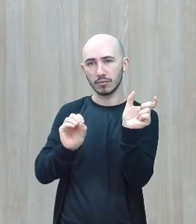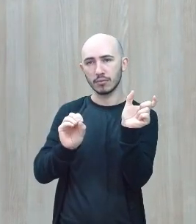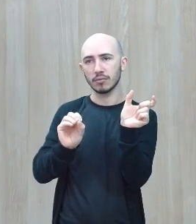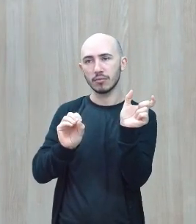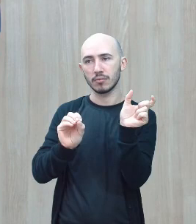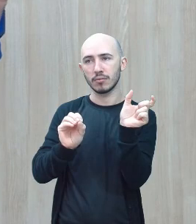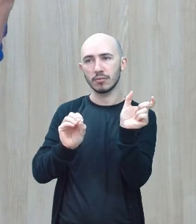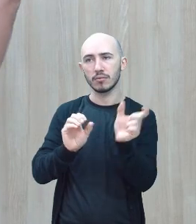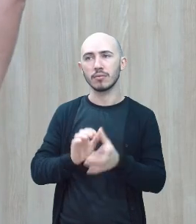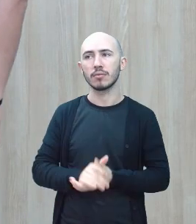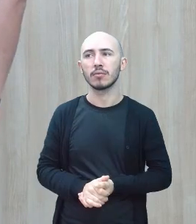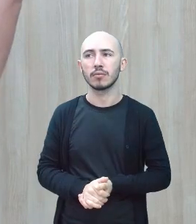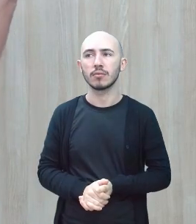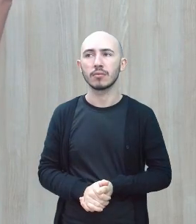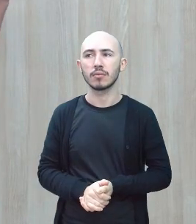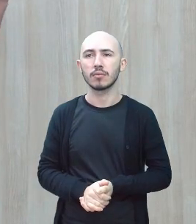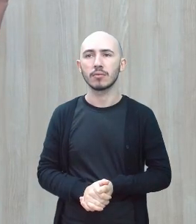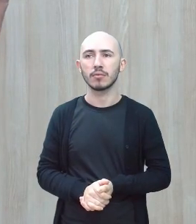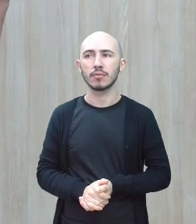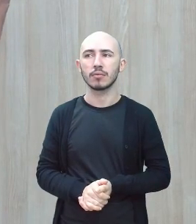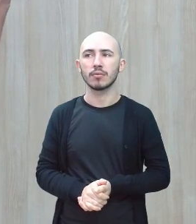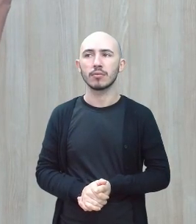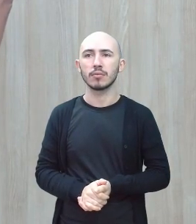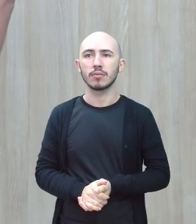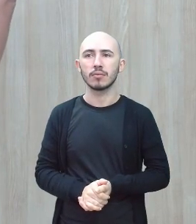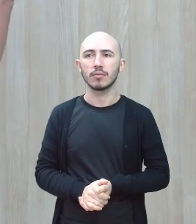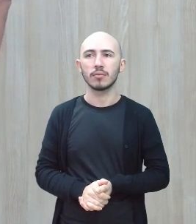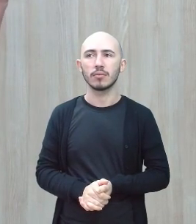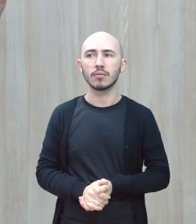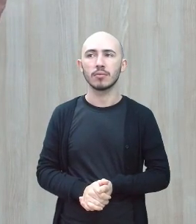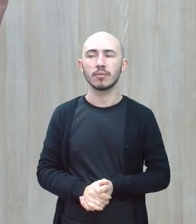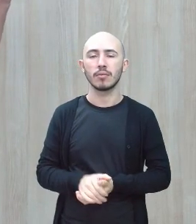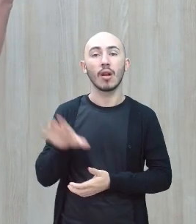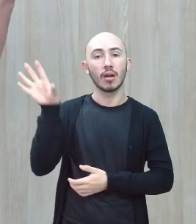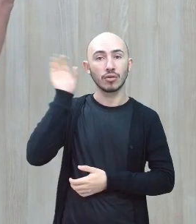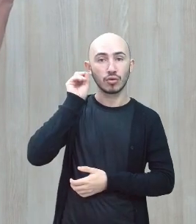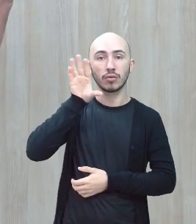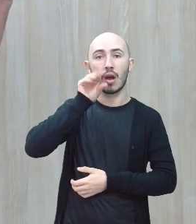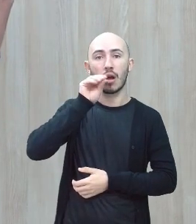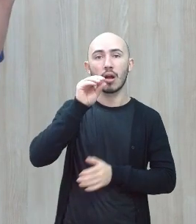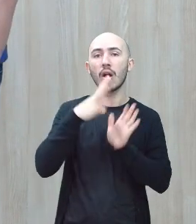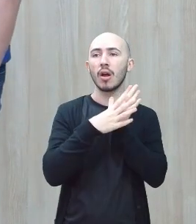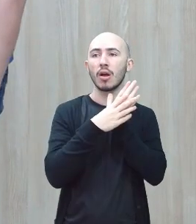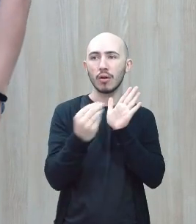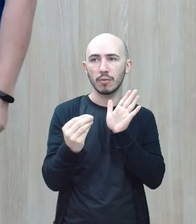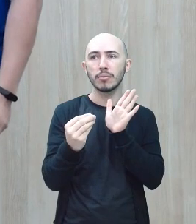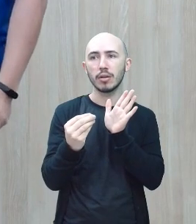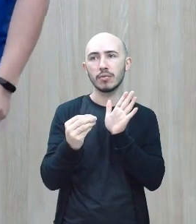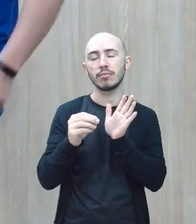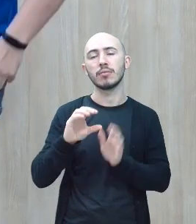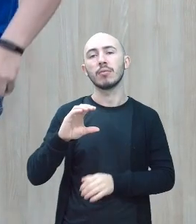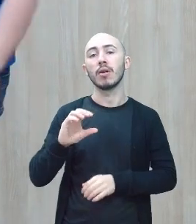atenção. Lá o número 2, to, e aqui, se for chiado, é o verbo